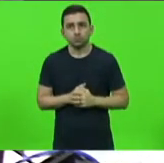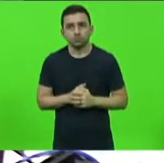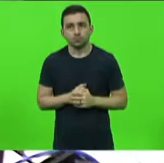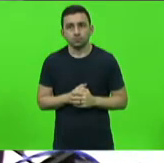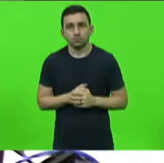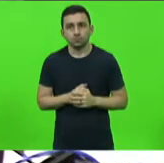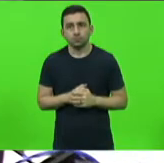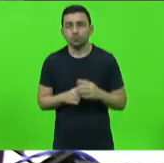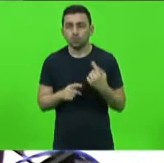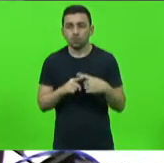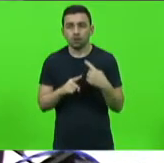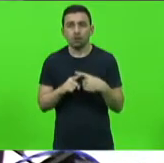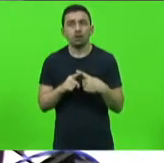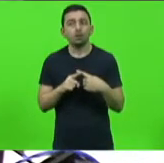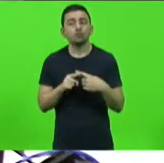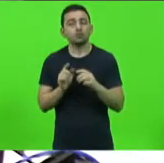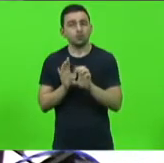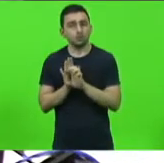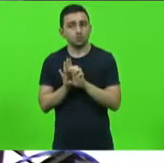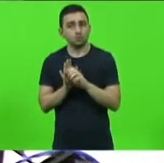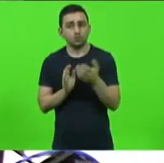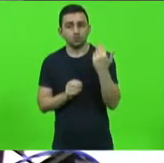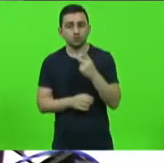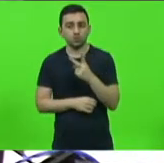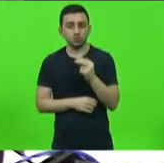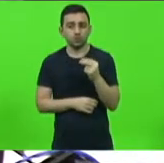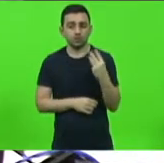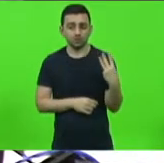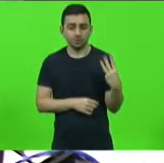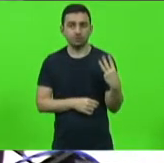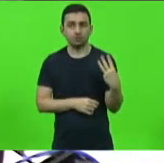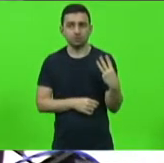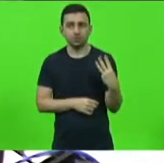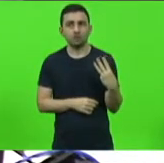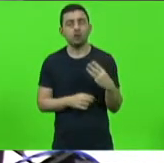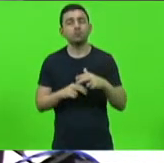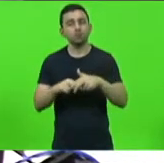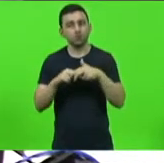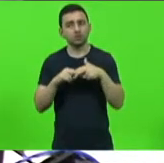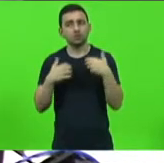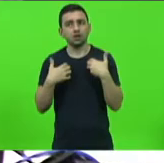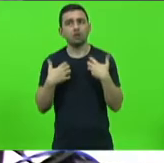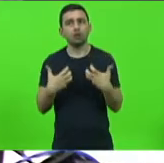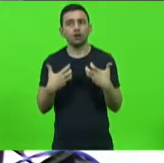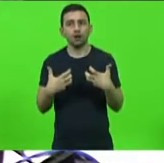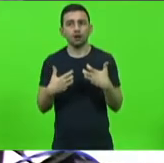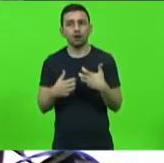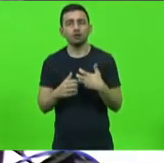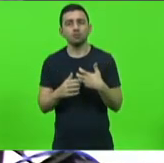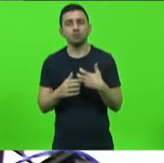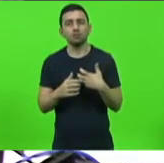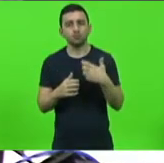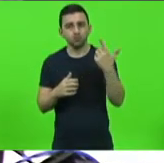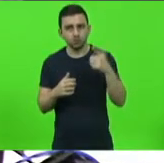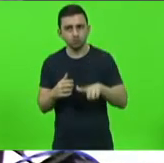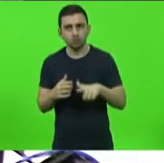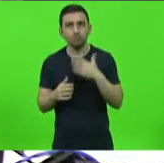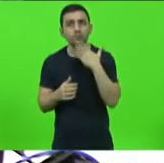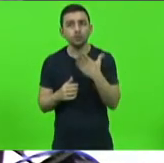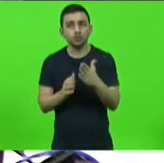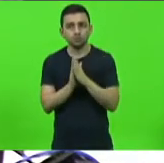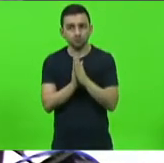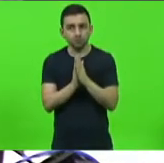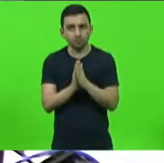Pelo Estatuto da Polícia Militar de 2003. Portanto, quero aqui forçar, novamente pedir voto 1.